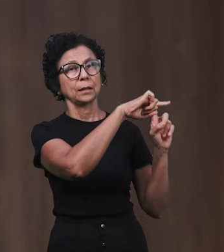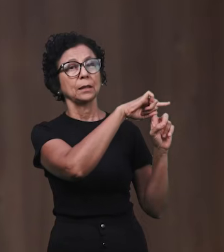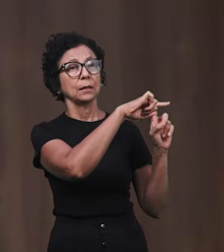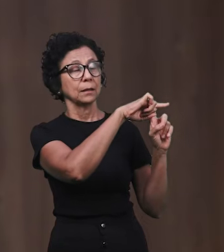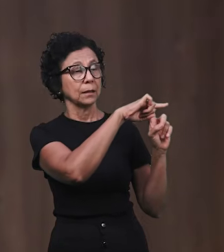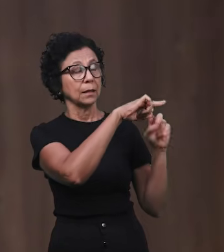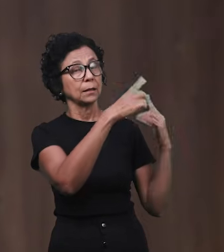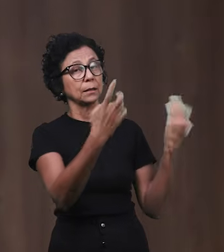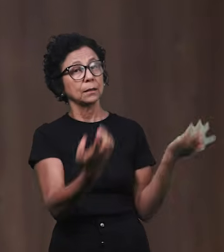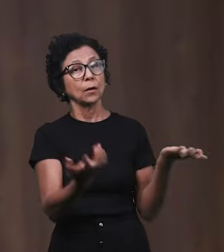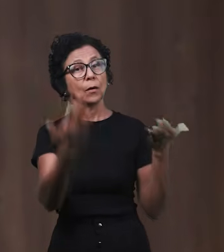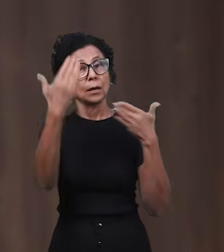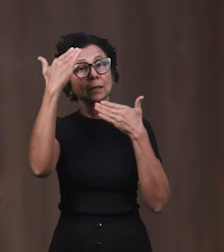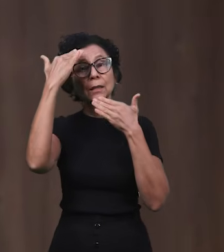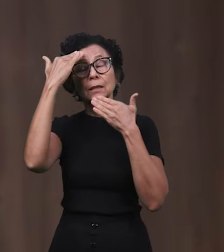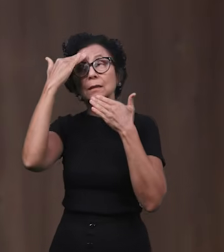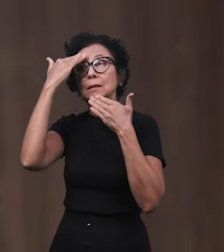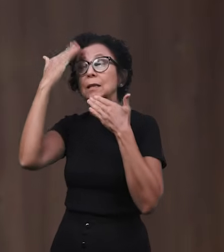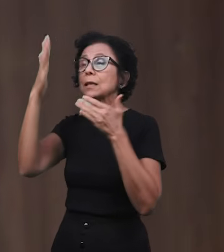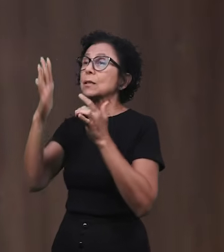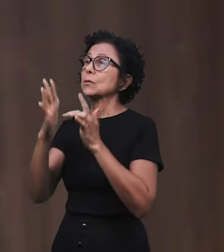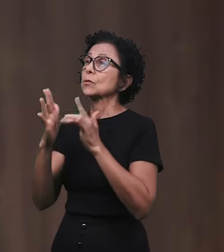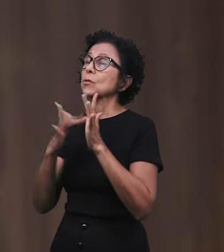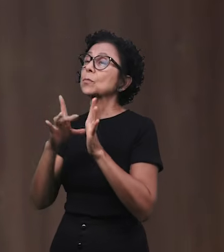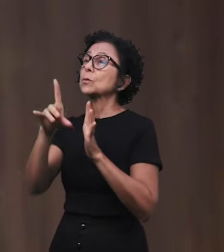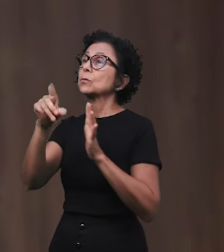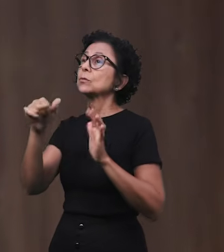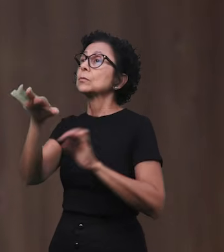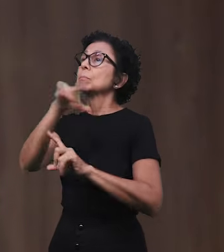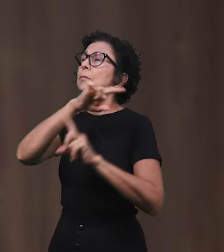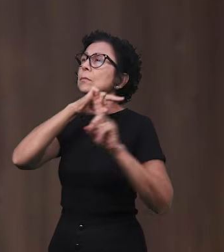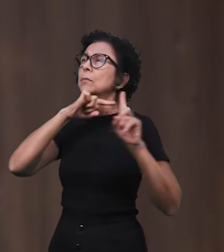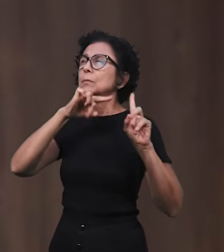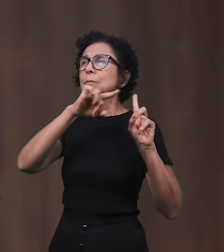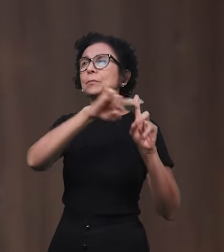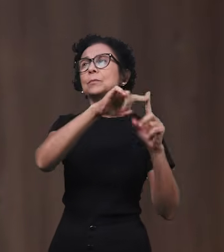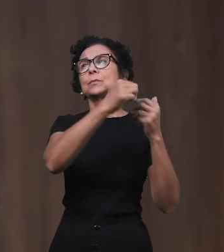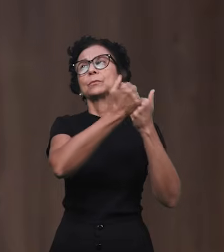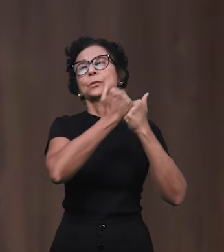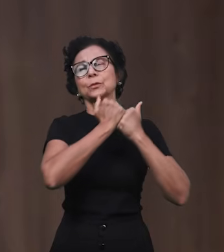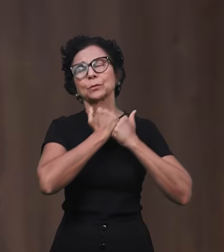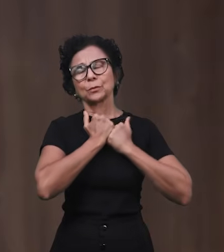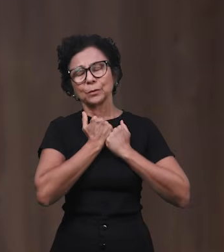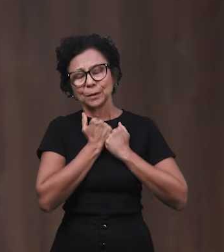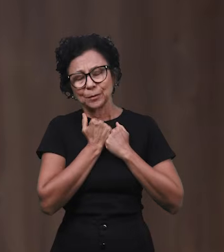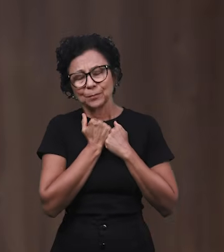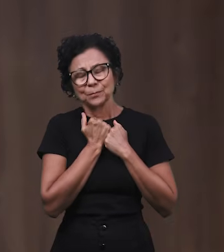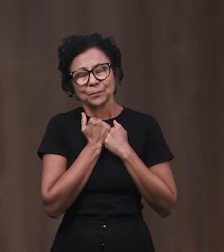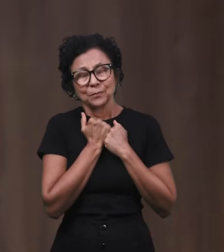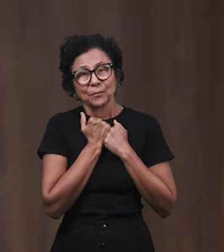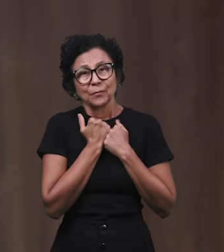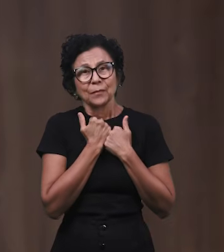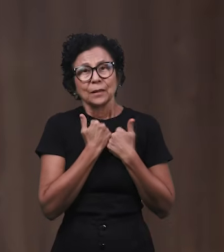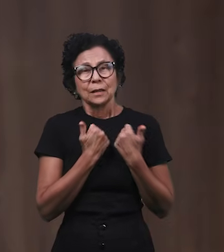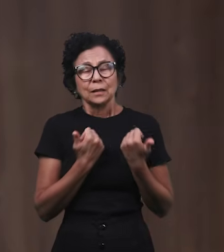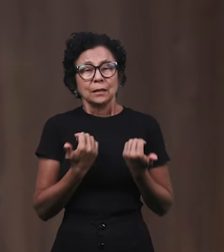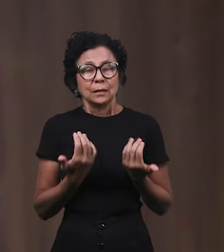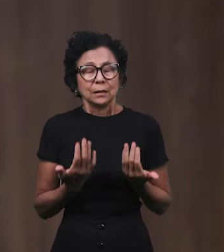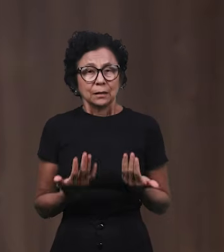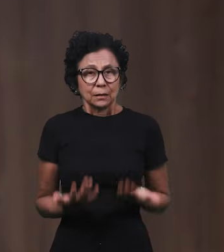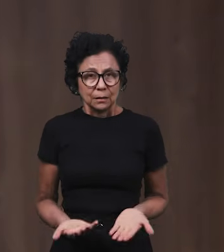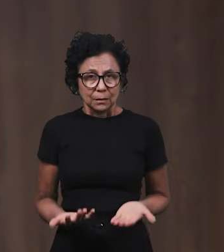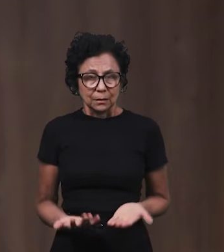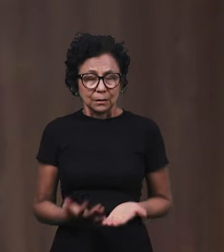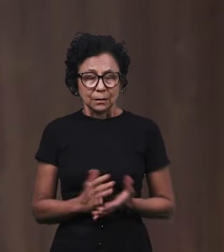né, para abrir esta fonte de vida e luz. Então, quando a gente traz essa parte, é uma glorificação. Então, a gente conta o